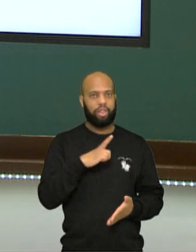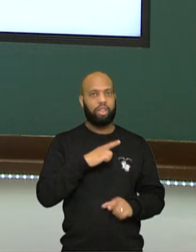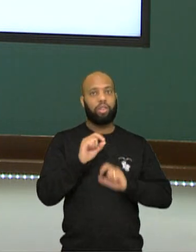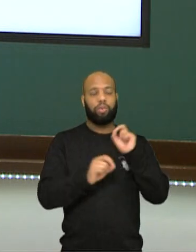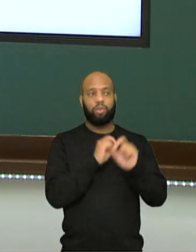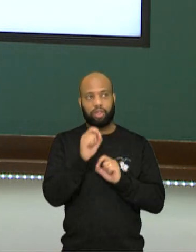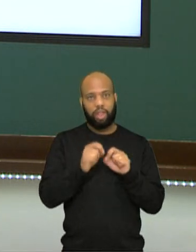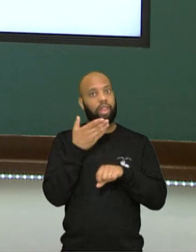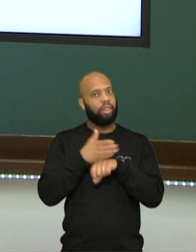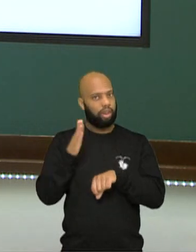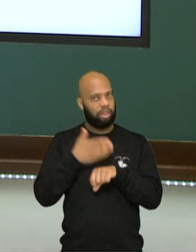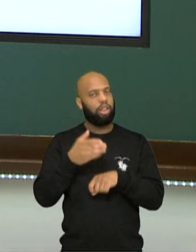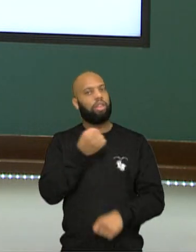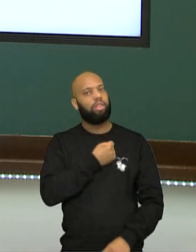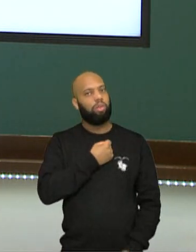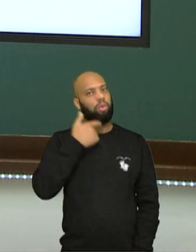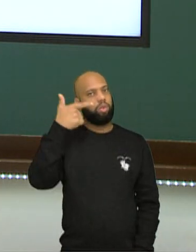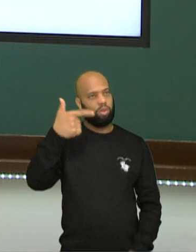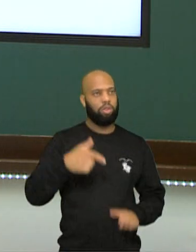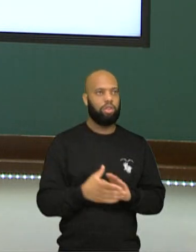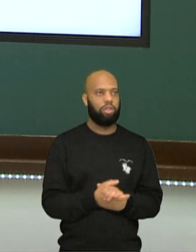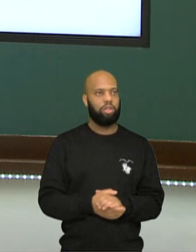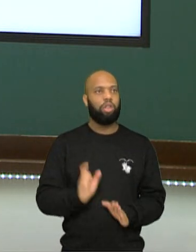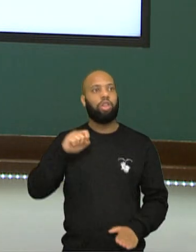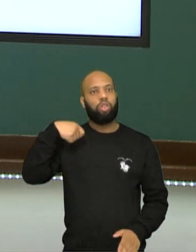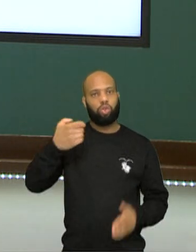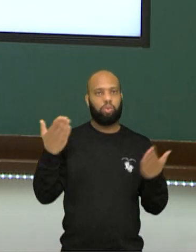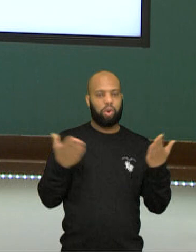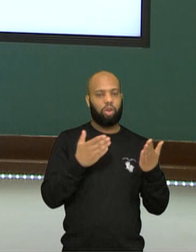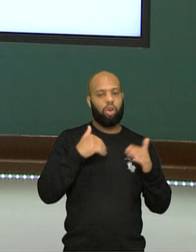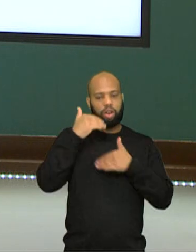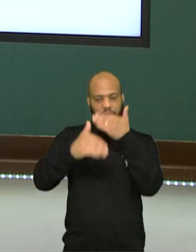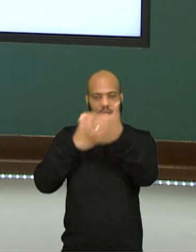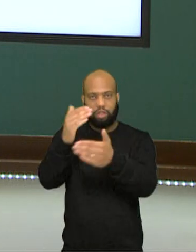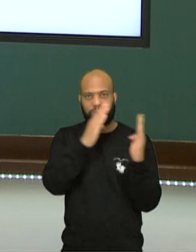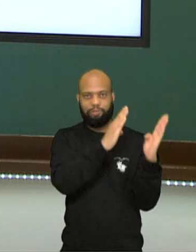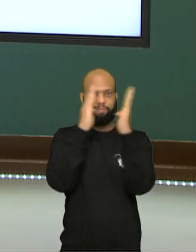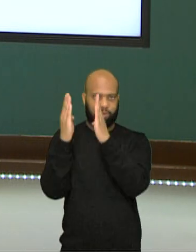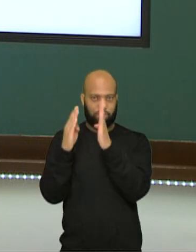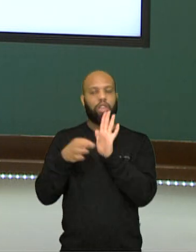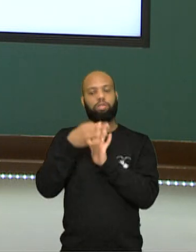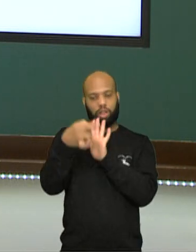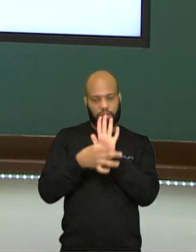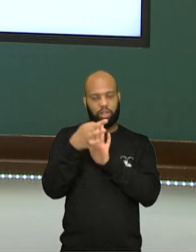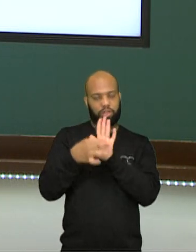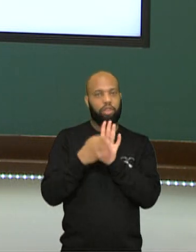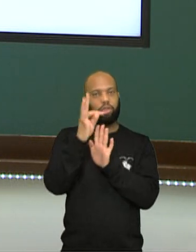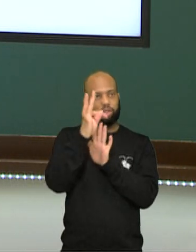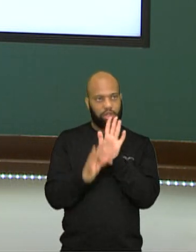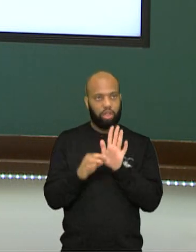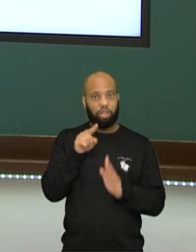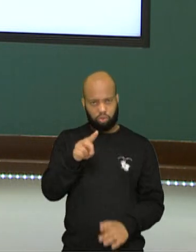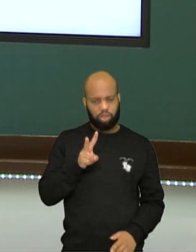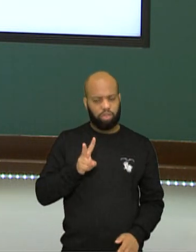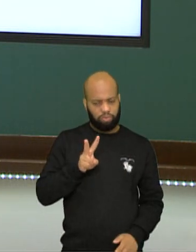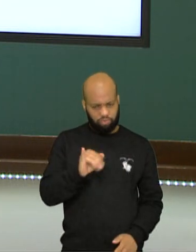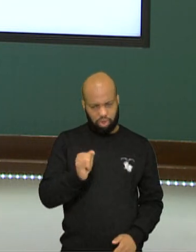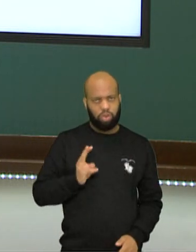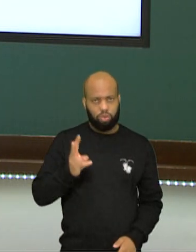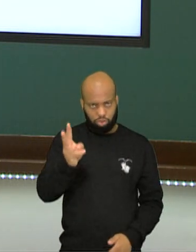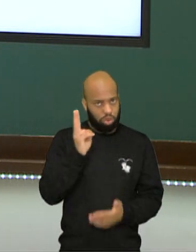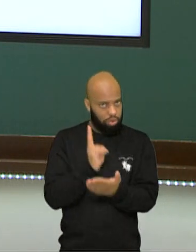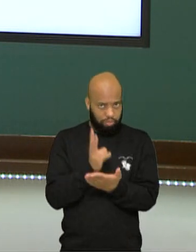Chegando ao exercício número 2, é a respeito do desenvolvimento, da argumentação do nosso artigo. Você pode continuar